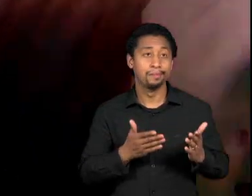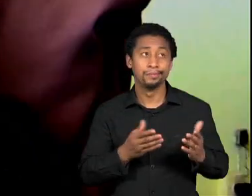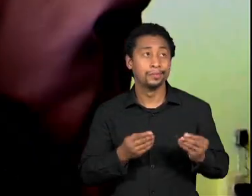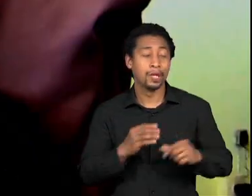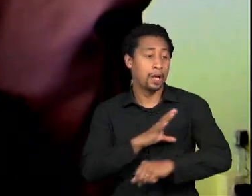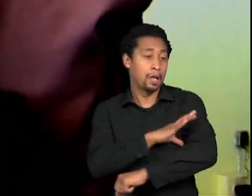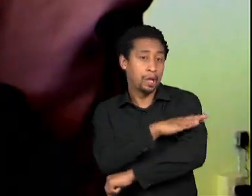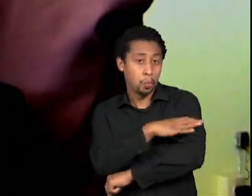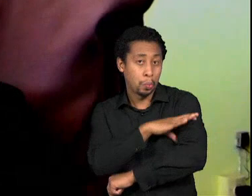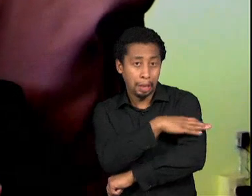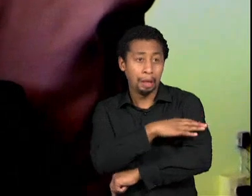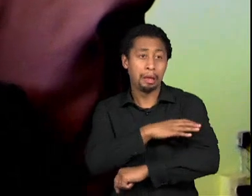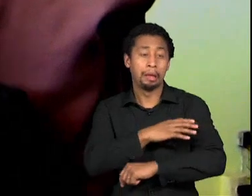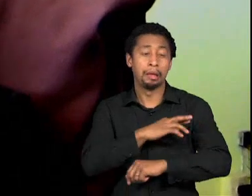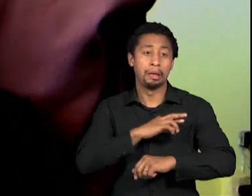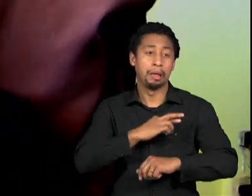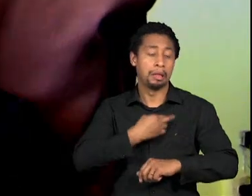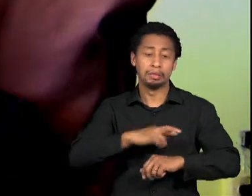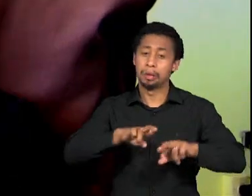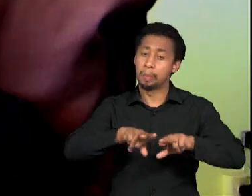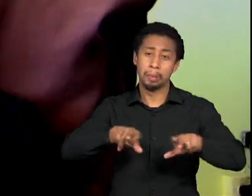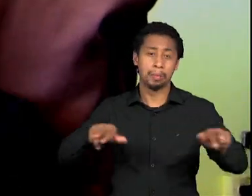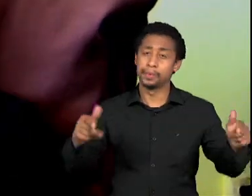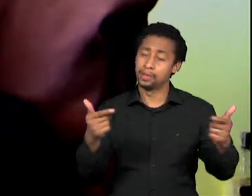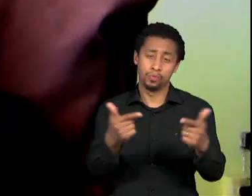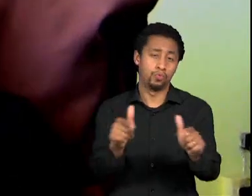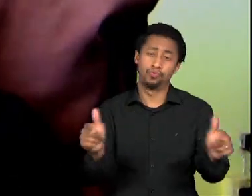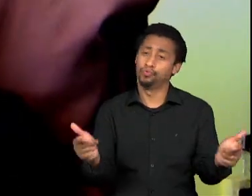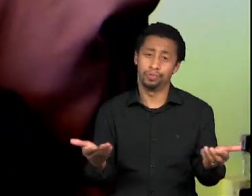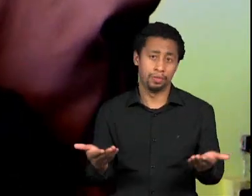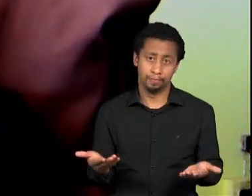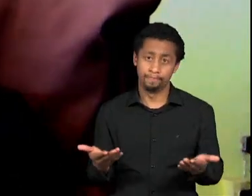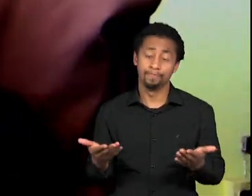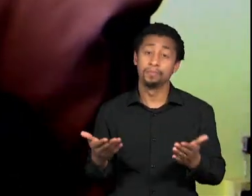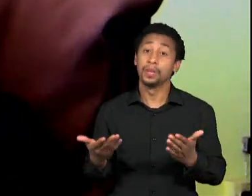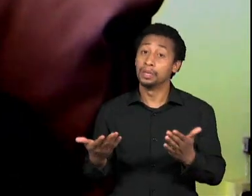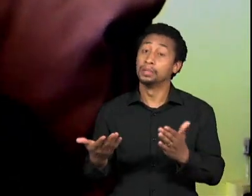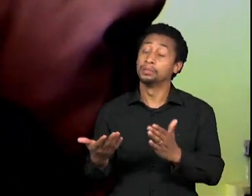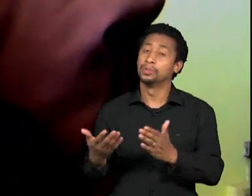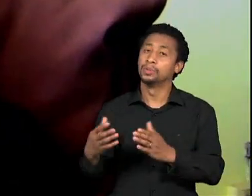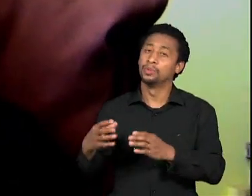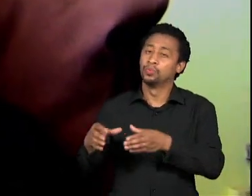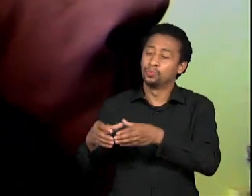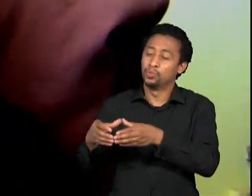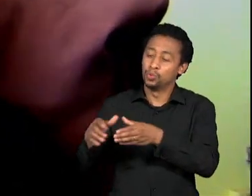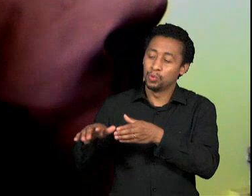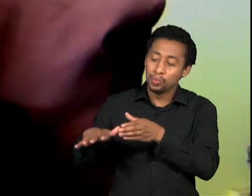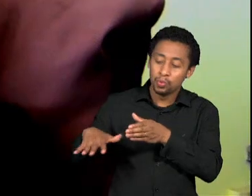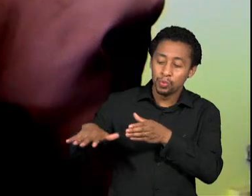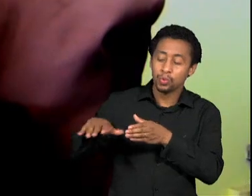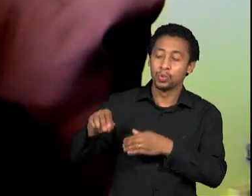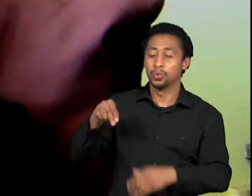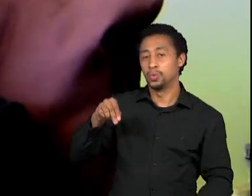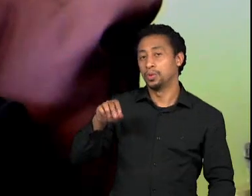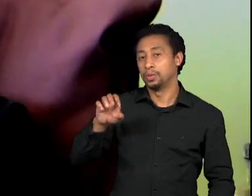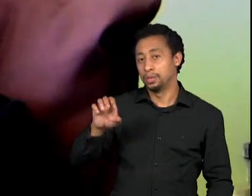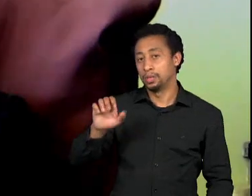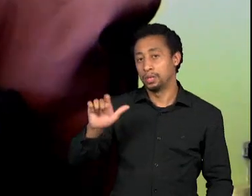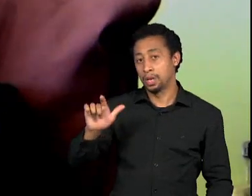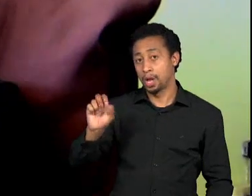é? Devido a uma tradição ideológica e política do Nelson, mostrar